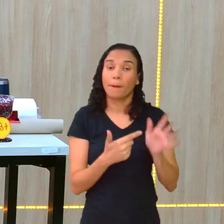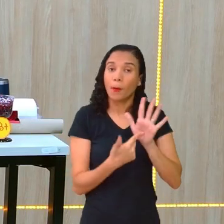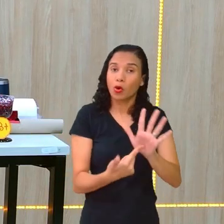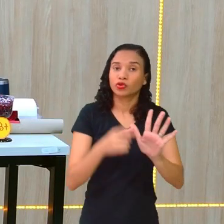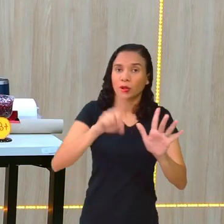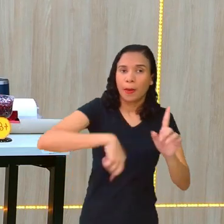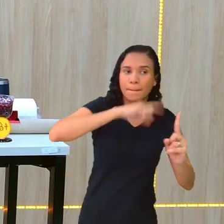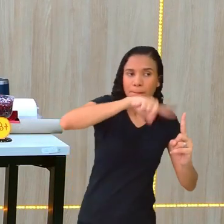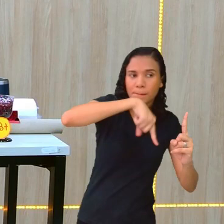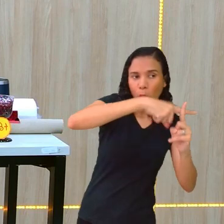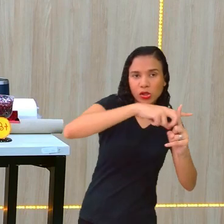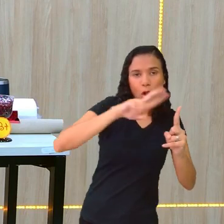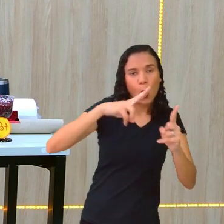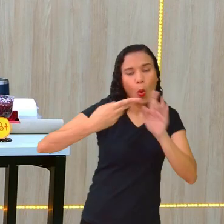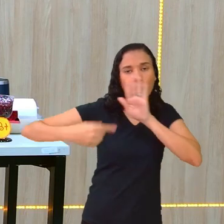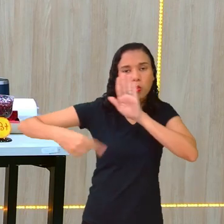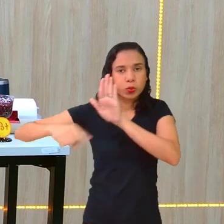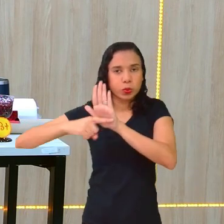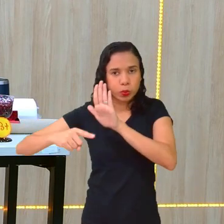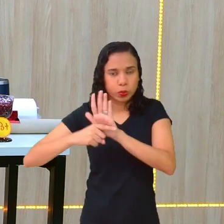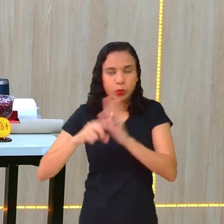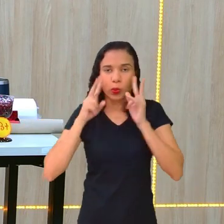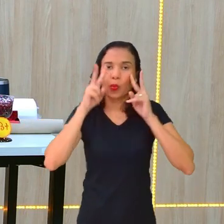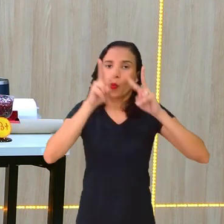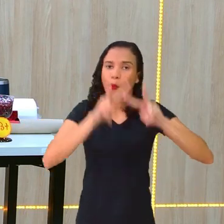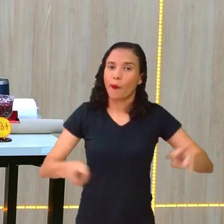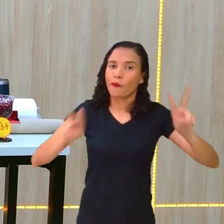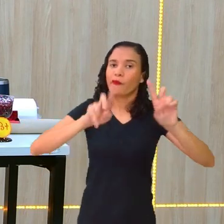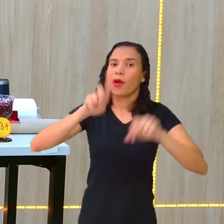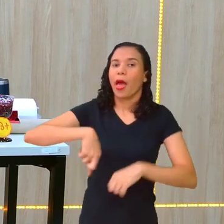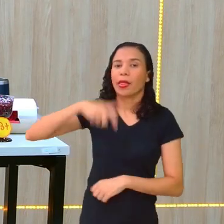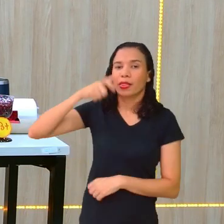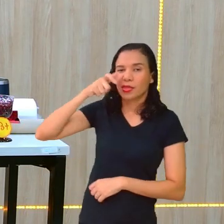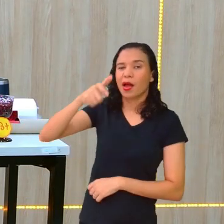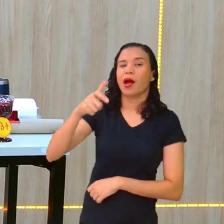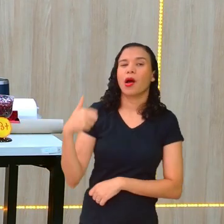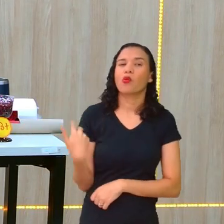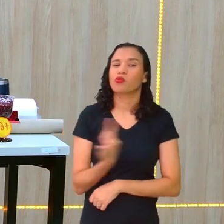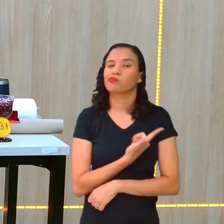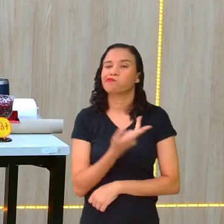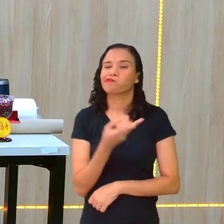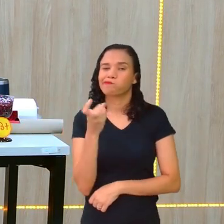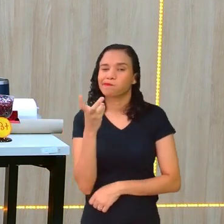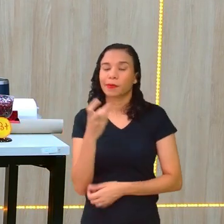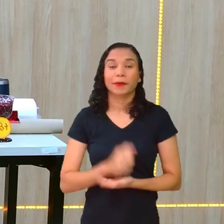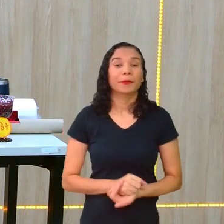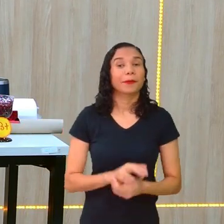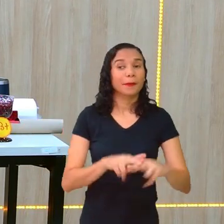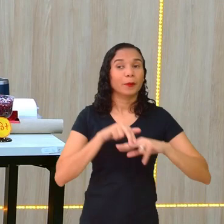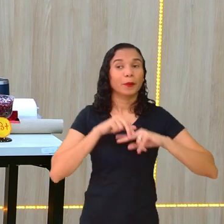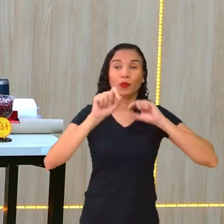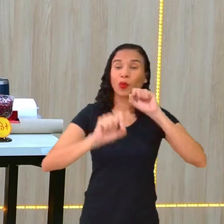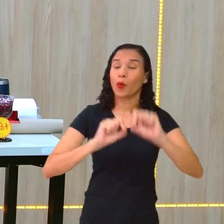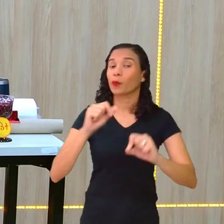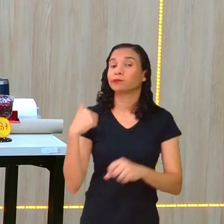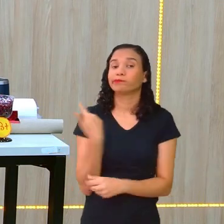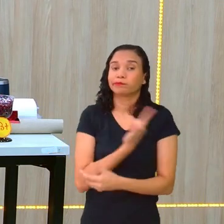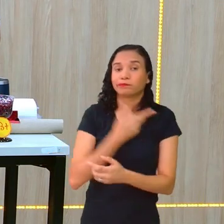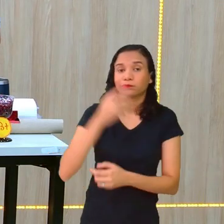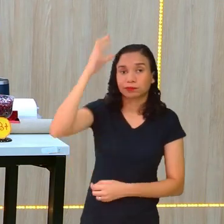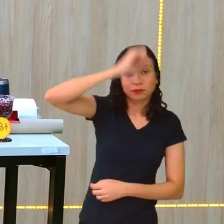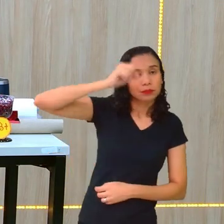do positivo e do negativo. Vejam que é interessante, né, em relação a isso. E aí, o que a gente vê com